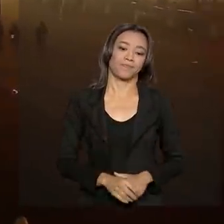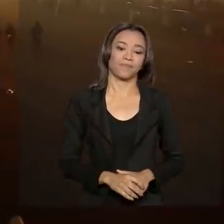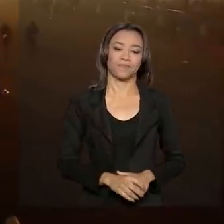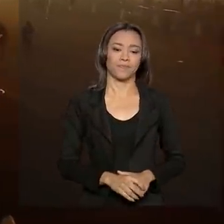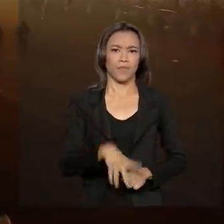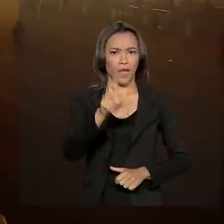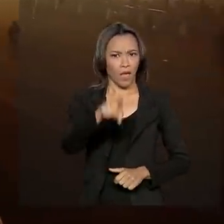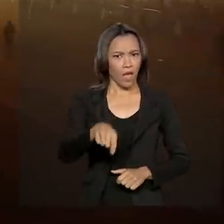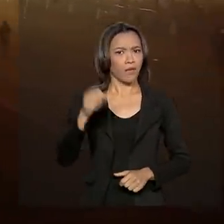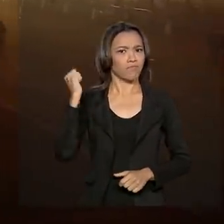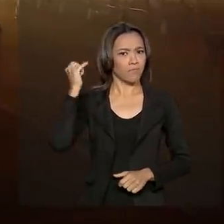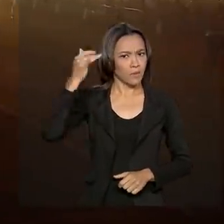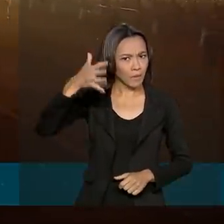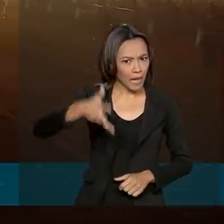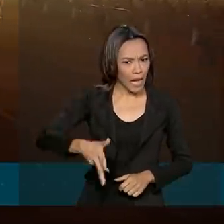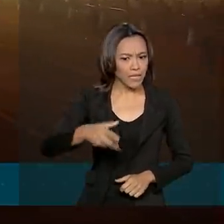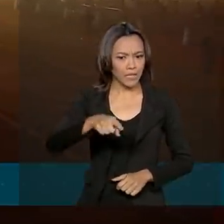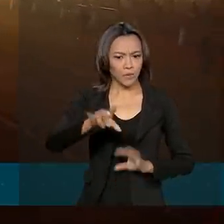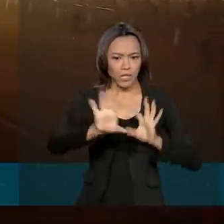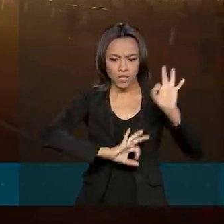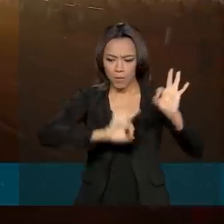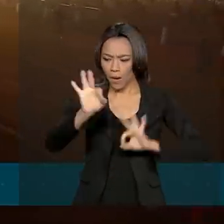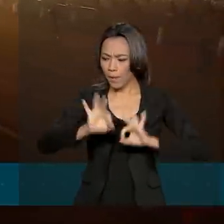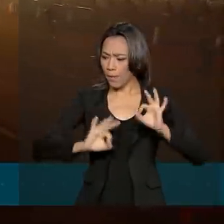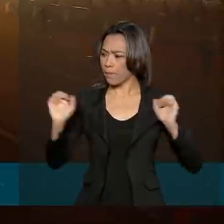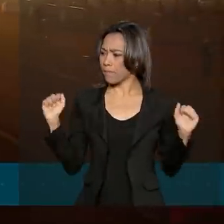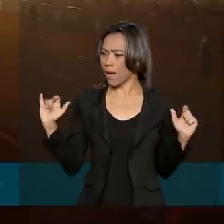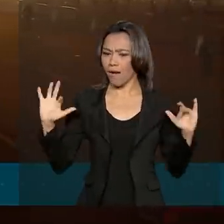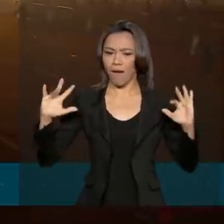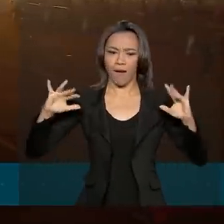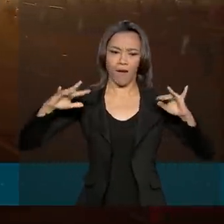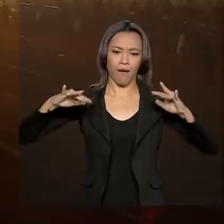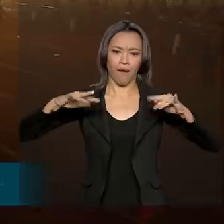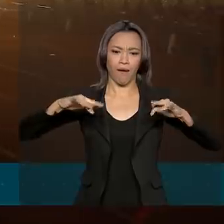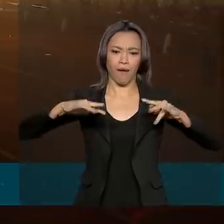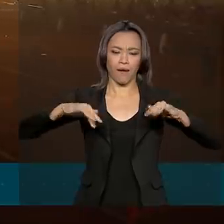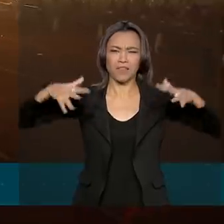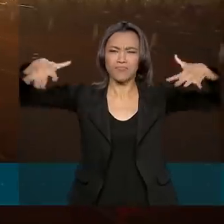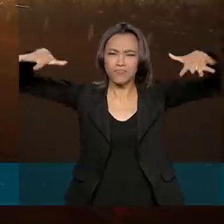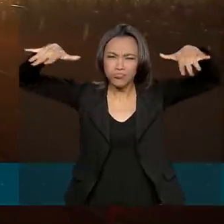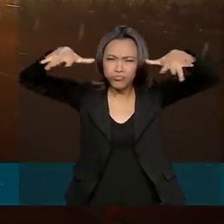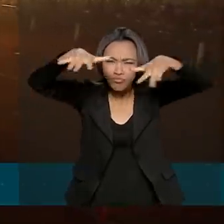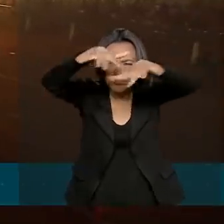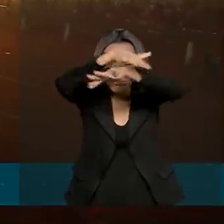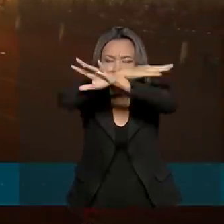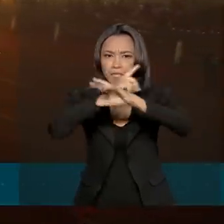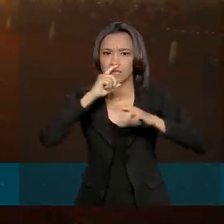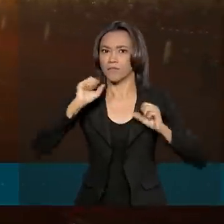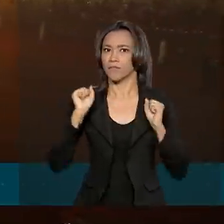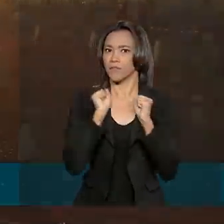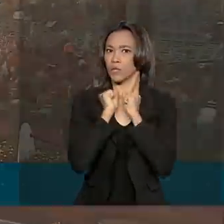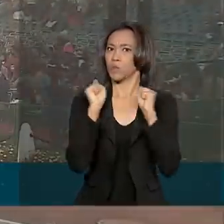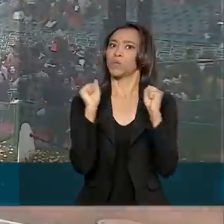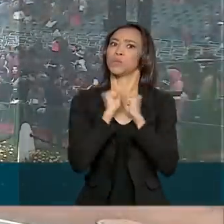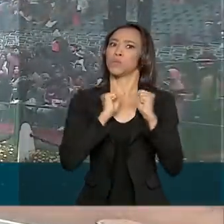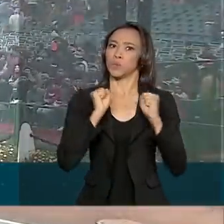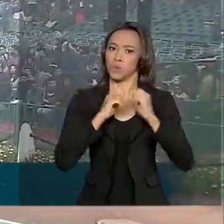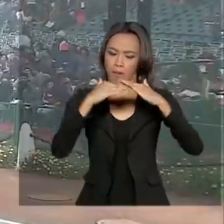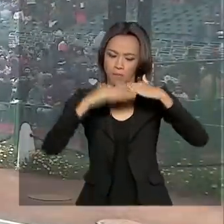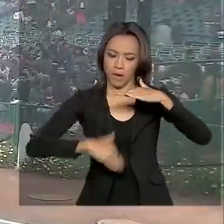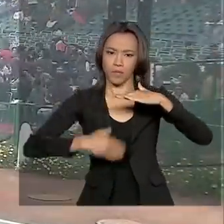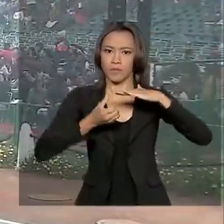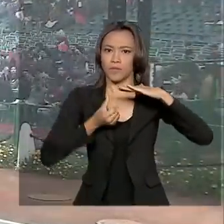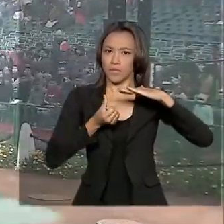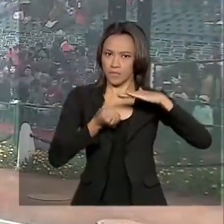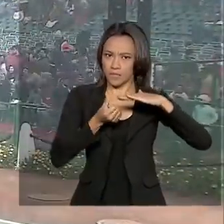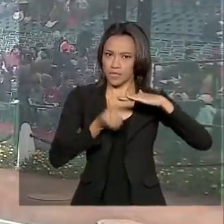Ainda era madrugada quando os indianos começaram a chegar para a festa, debaixo de névoa e de muito frio, 6 graus. Tudo